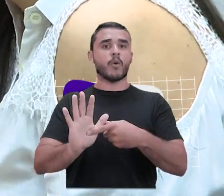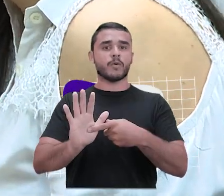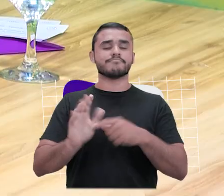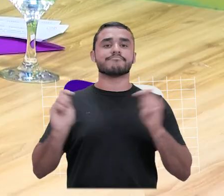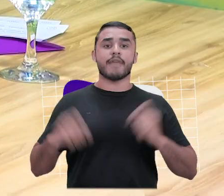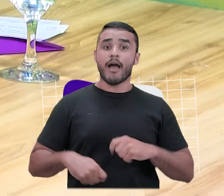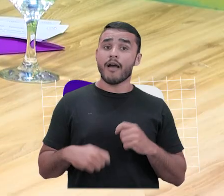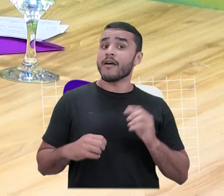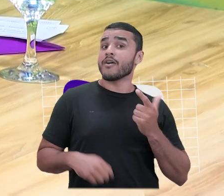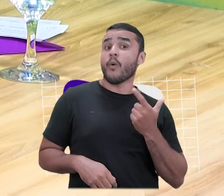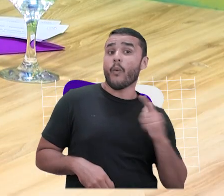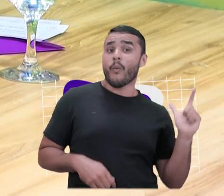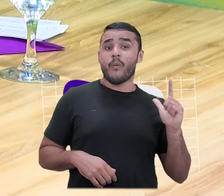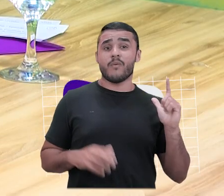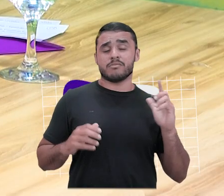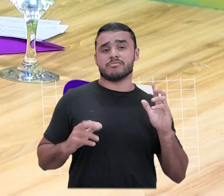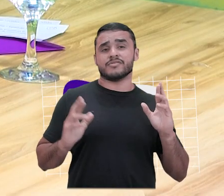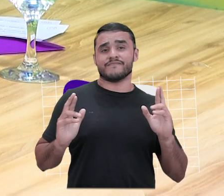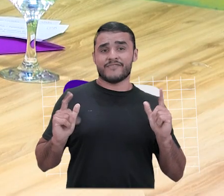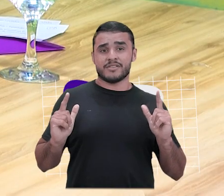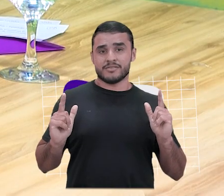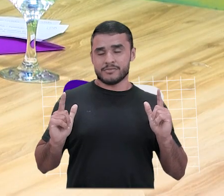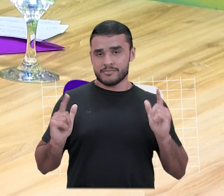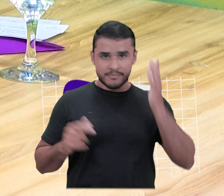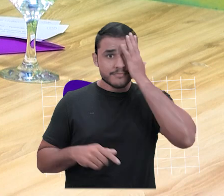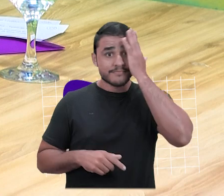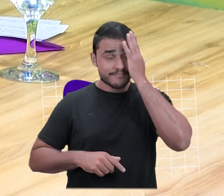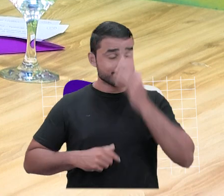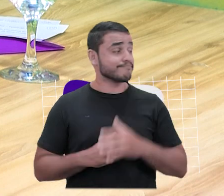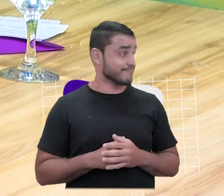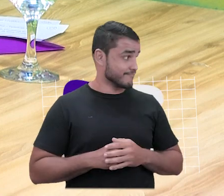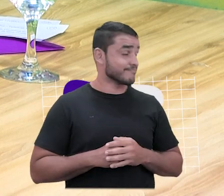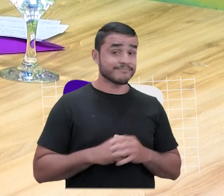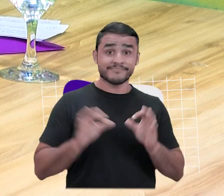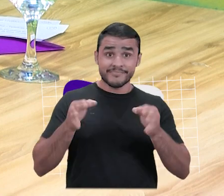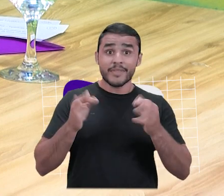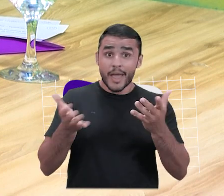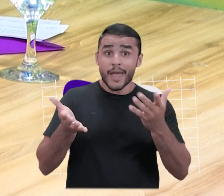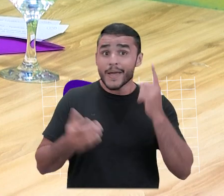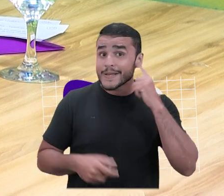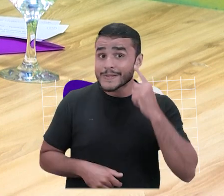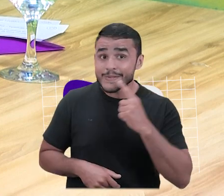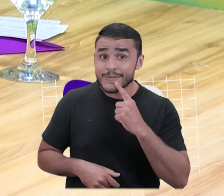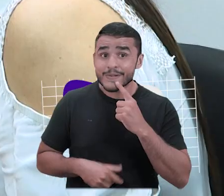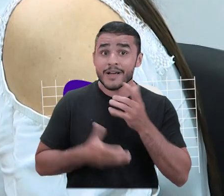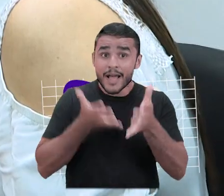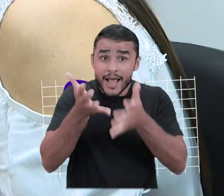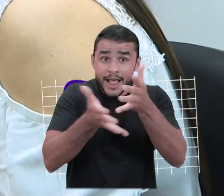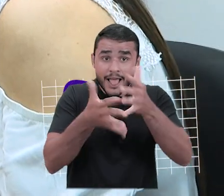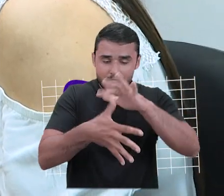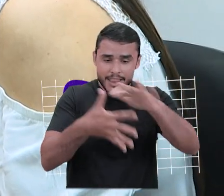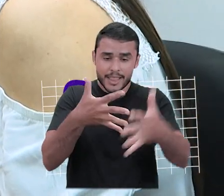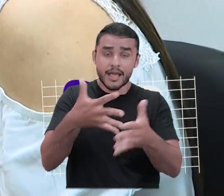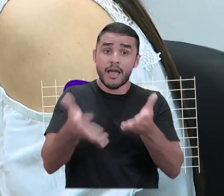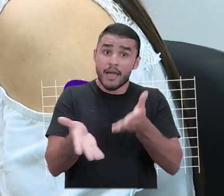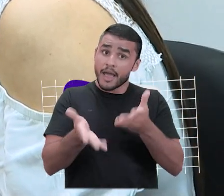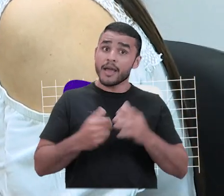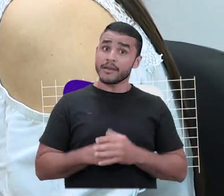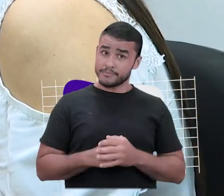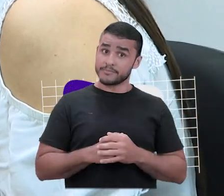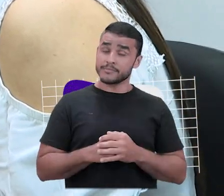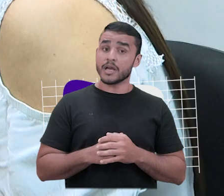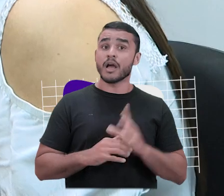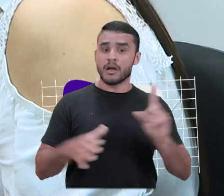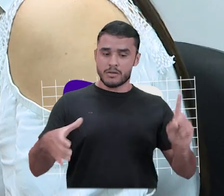aí é isso, a importância. Perdão que cai de novo na história da surdez, né? Sim. E ela falou de integração, que tem uma diferença entre integração e